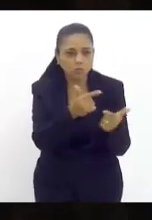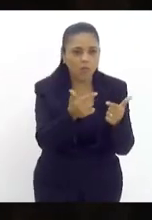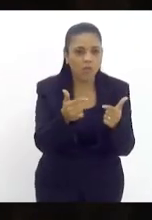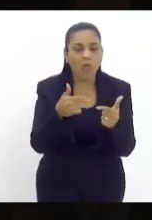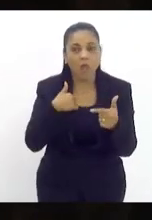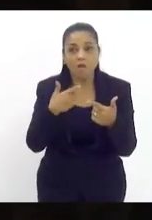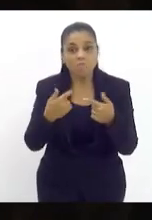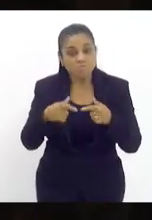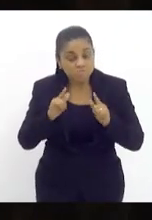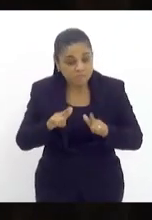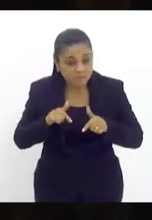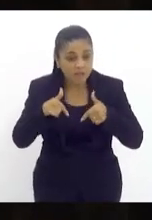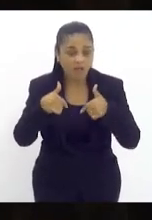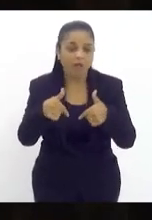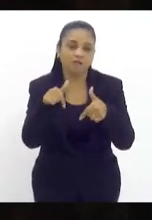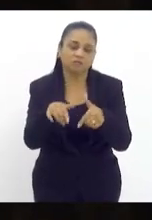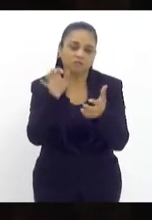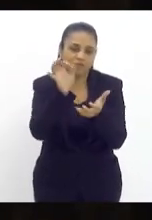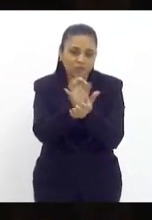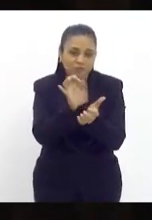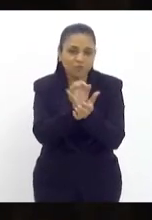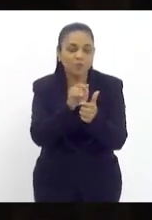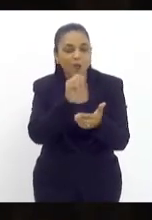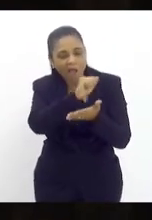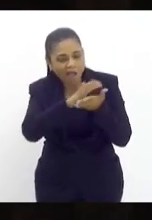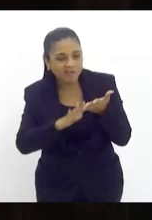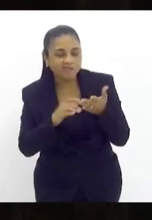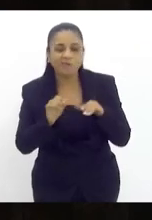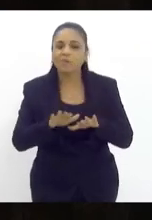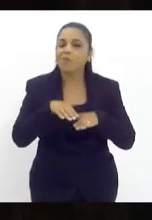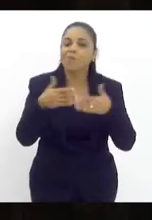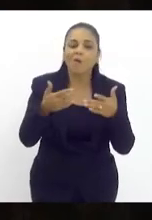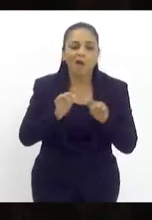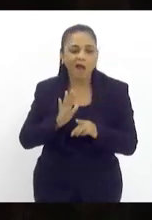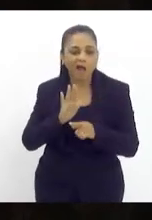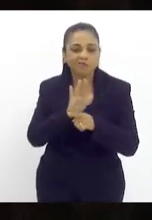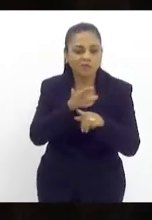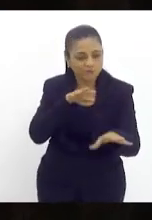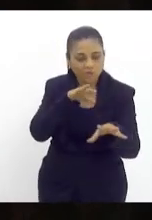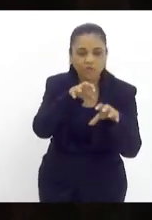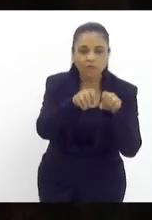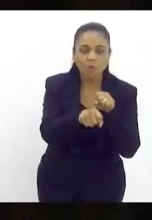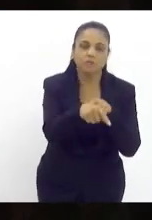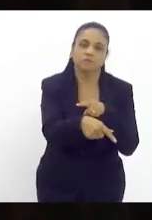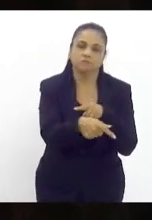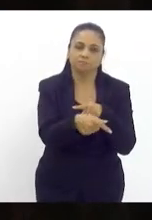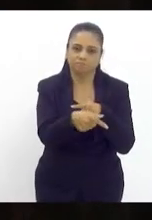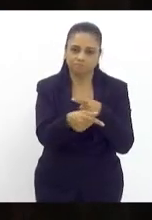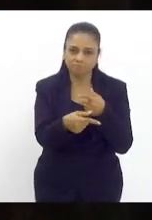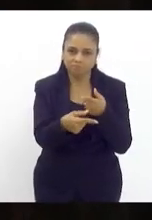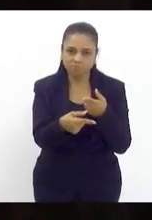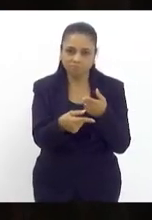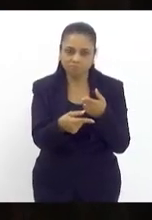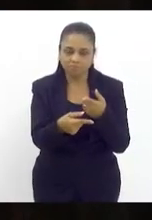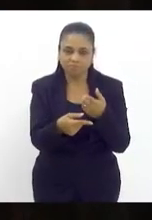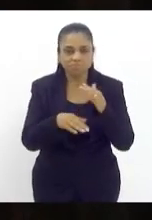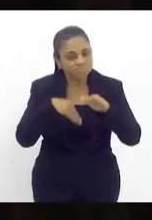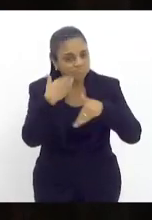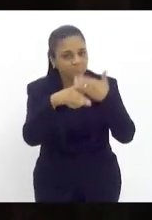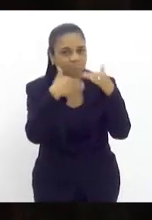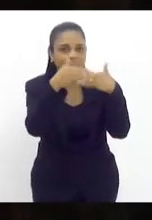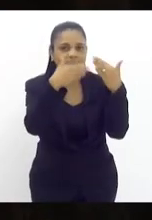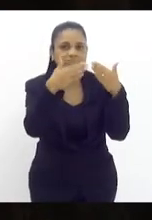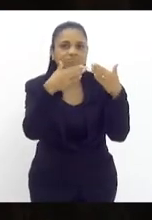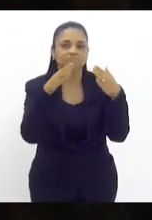fiz a... que atividade eu posso dar, porque a formação é muito importante, para poder